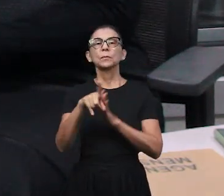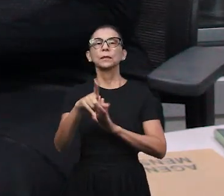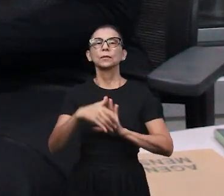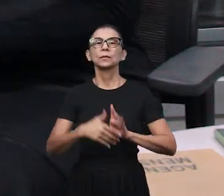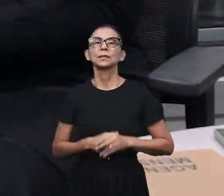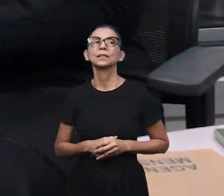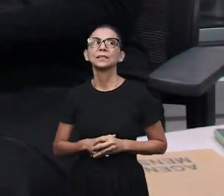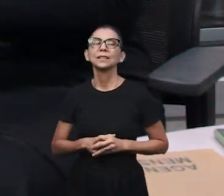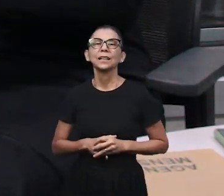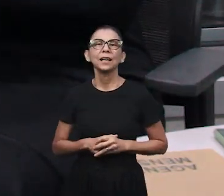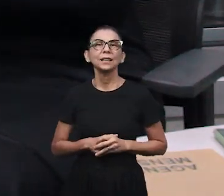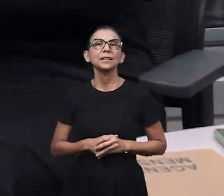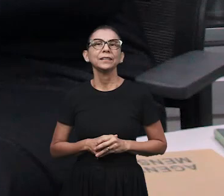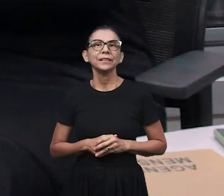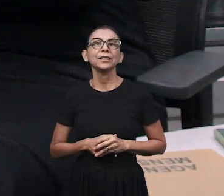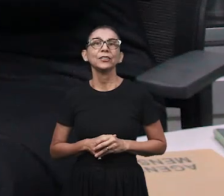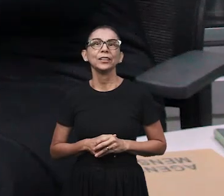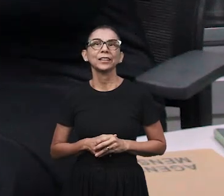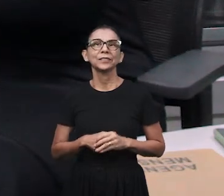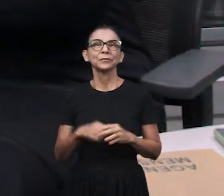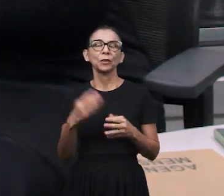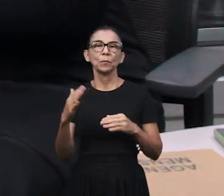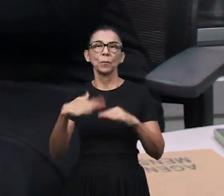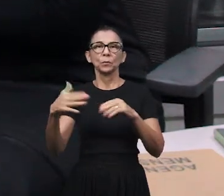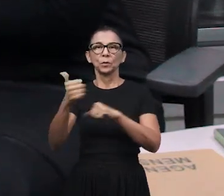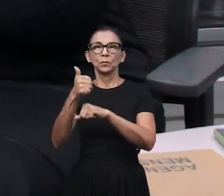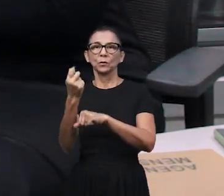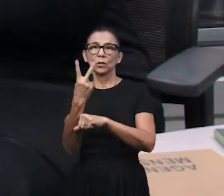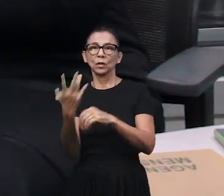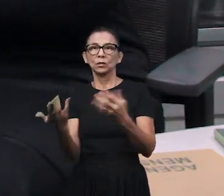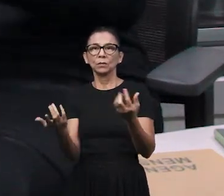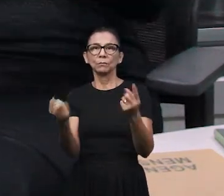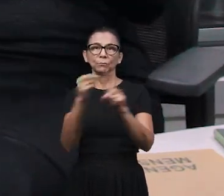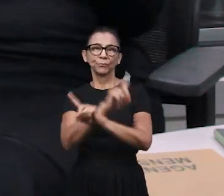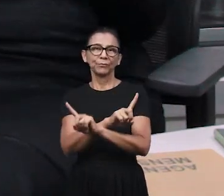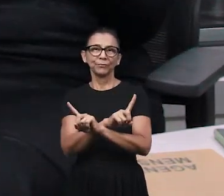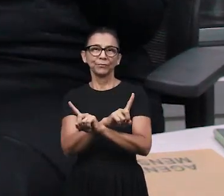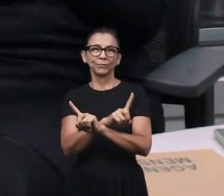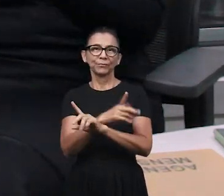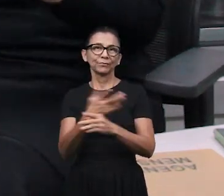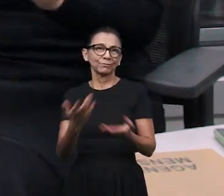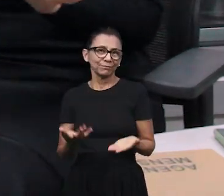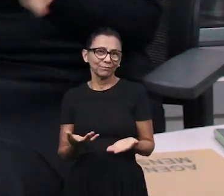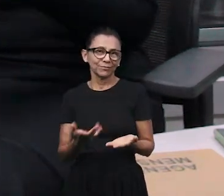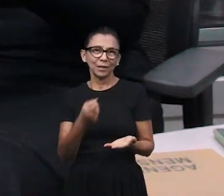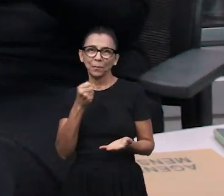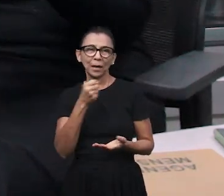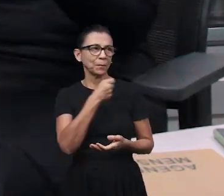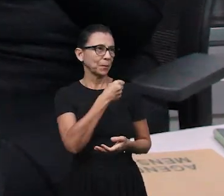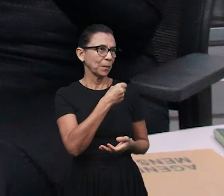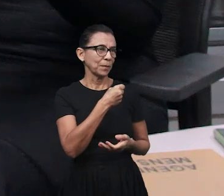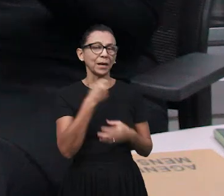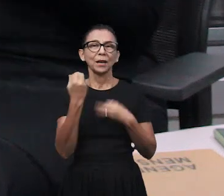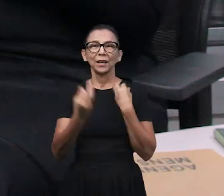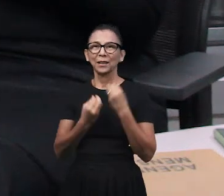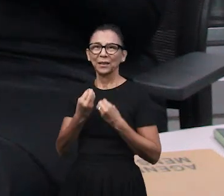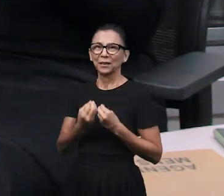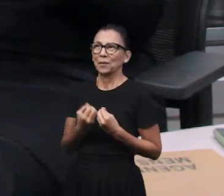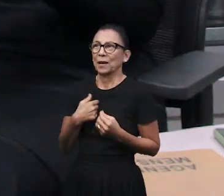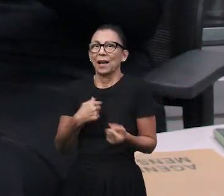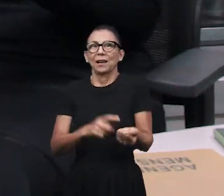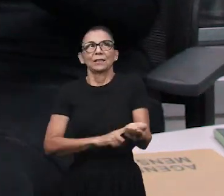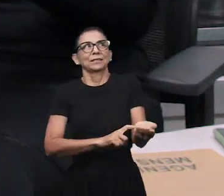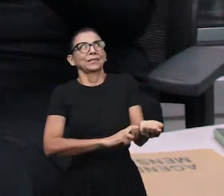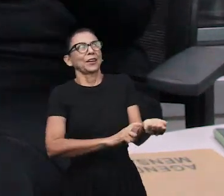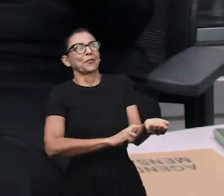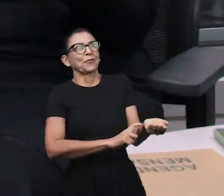a ser feita é como é que é uma entrevistadora ser entrevistada, né? Eu nunca passei por isso. Fiquei nervosa, agora eu sei